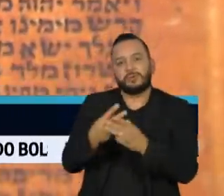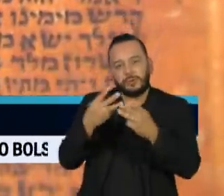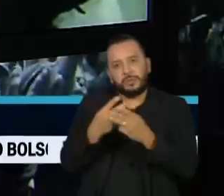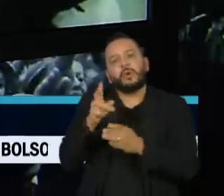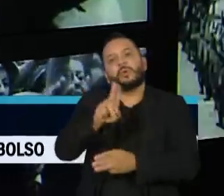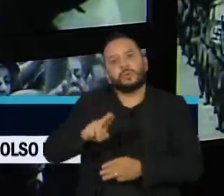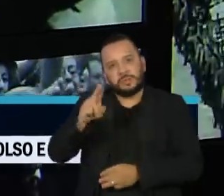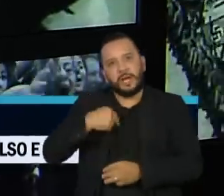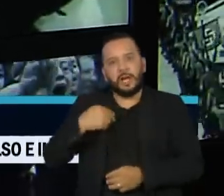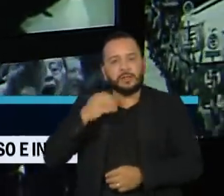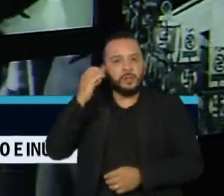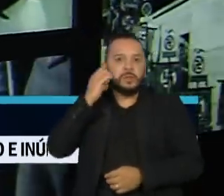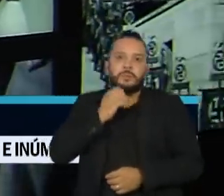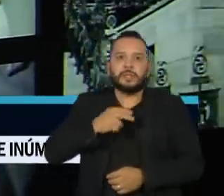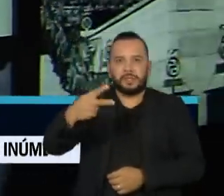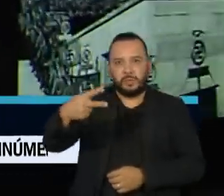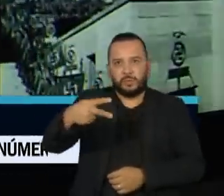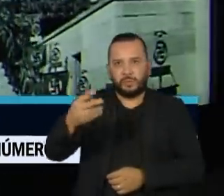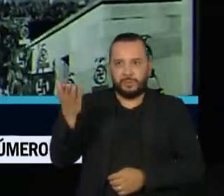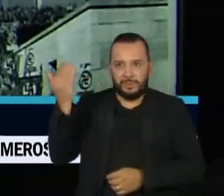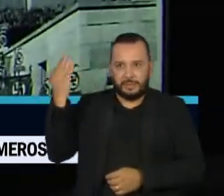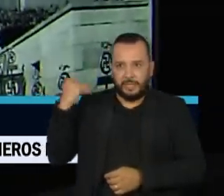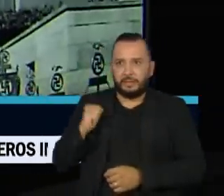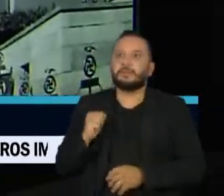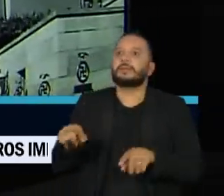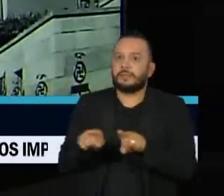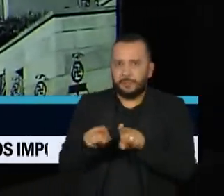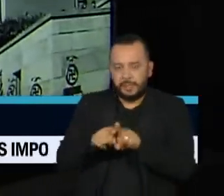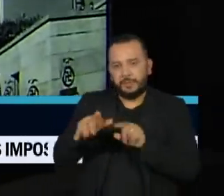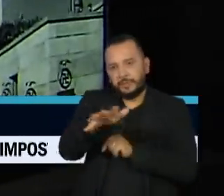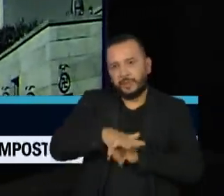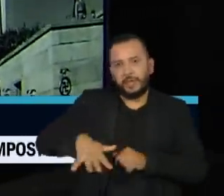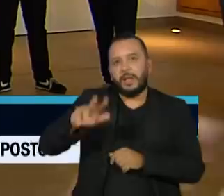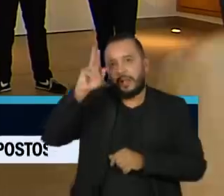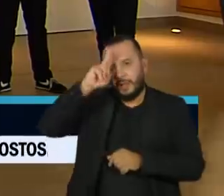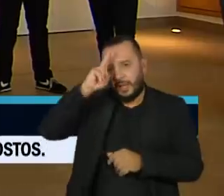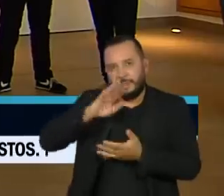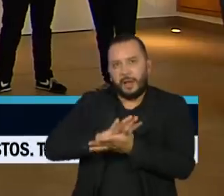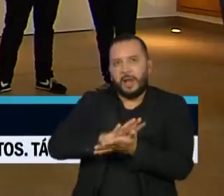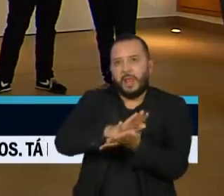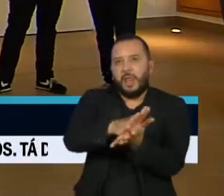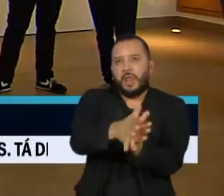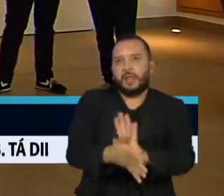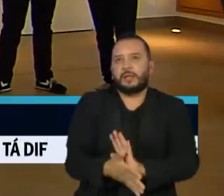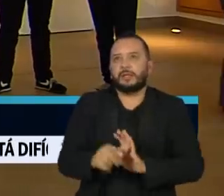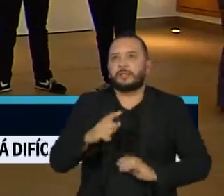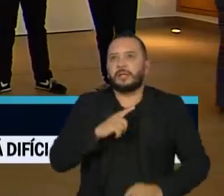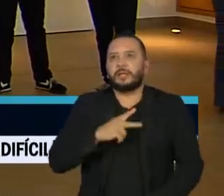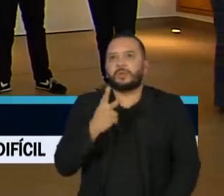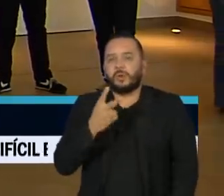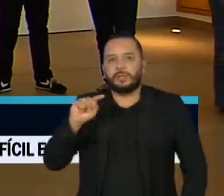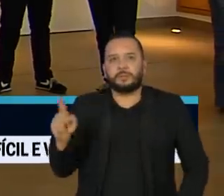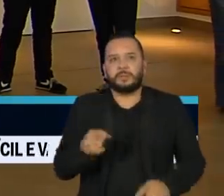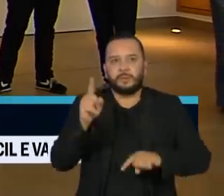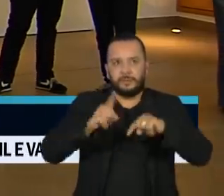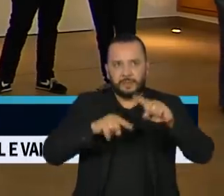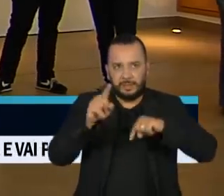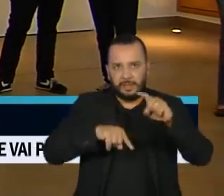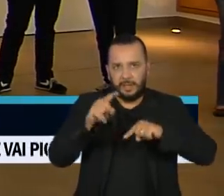II. Existe também um espaço em memória ao Holocausto. Nós temos 2.000 objetos no nosso